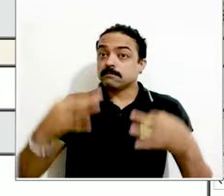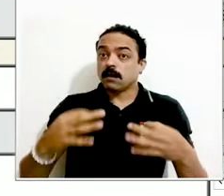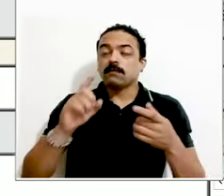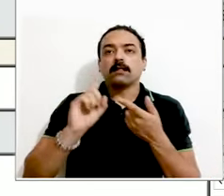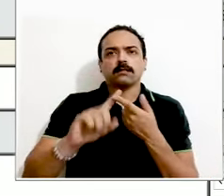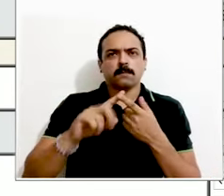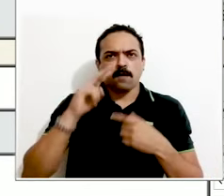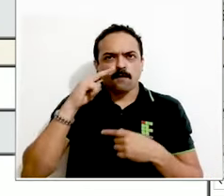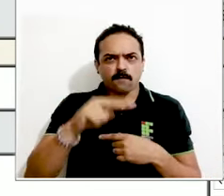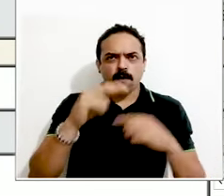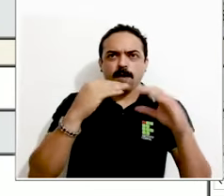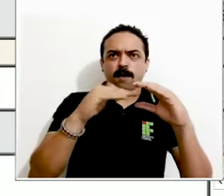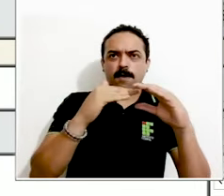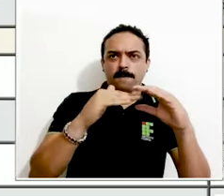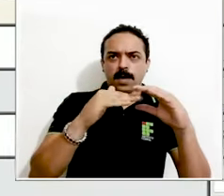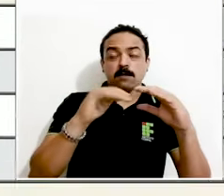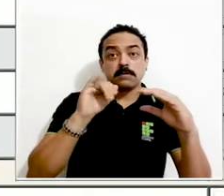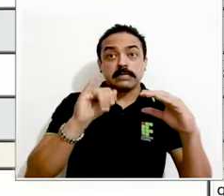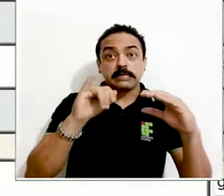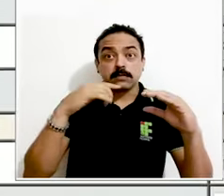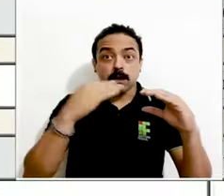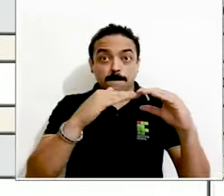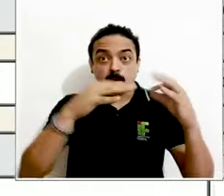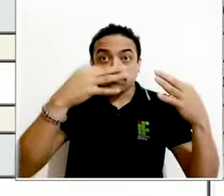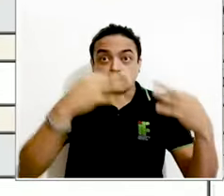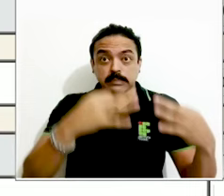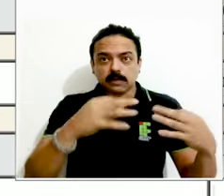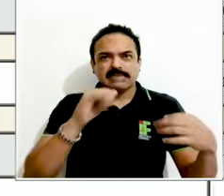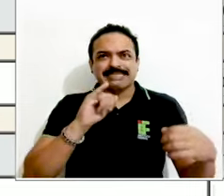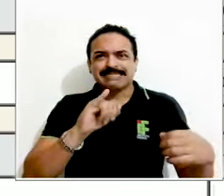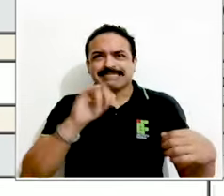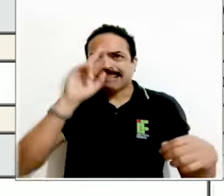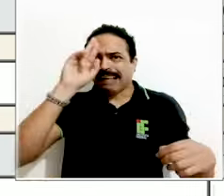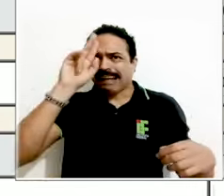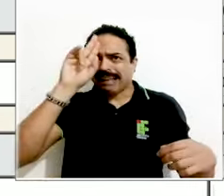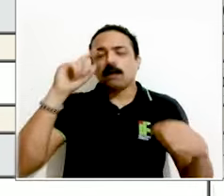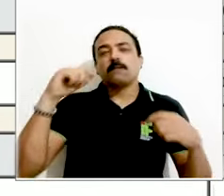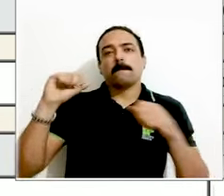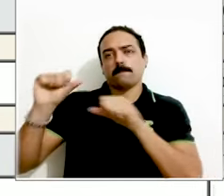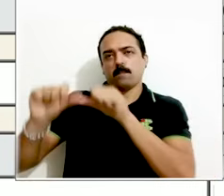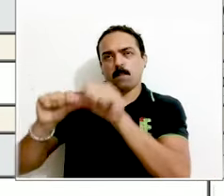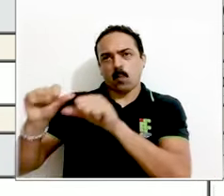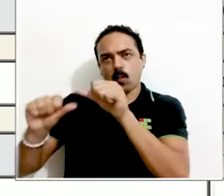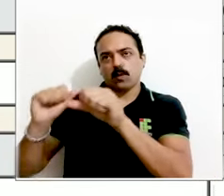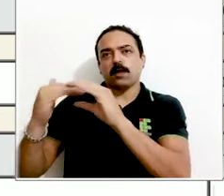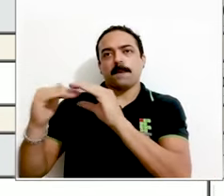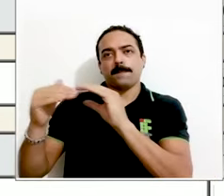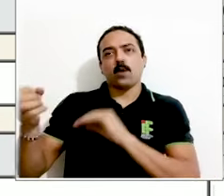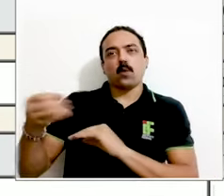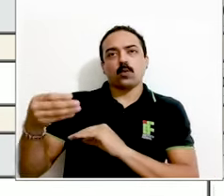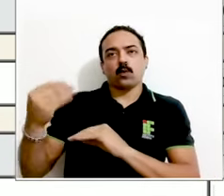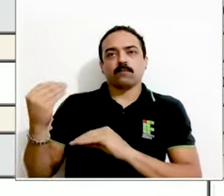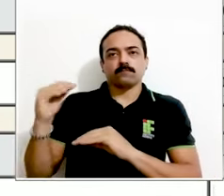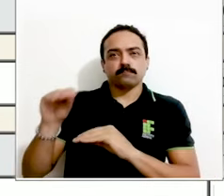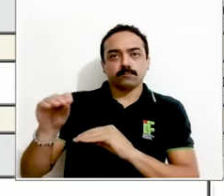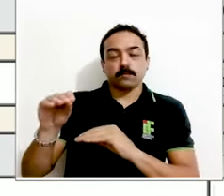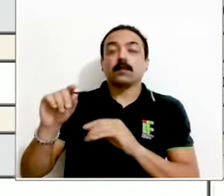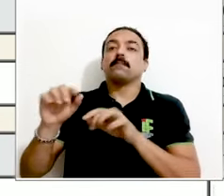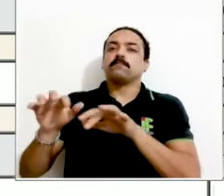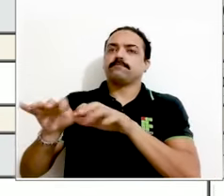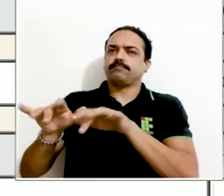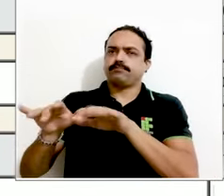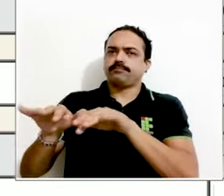cheque cada uma delas para ver se estão corretas cheque inclusive e um e-mail veja se ele está correto